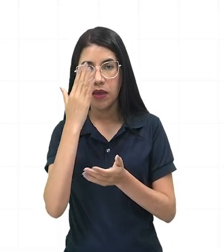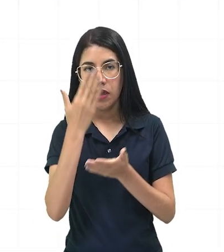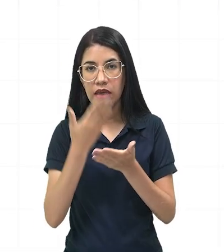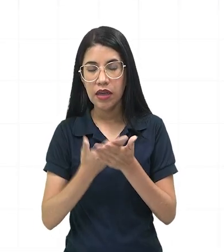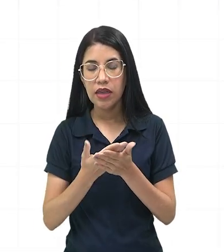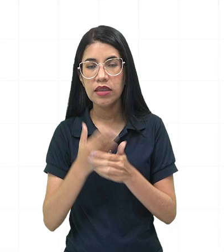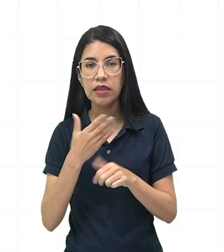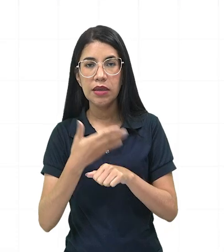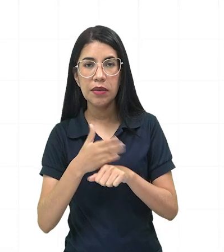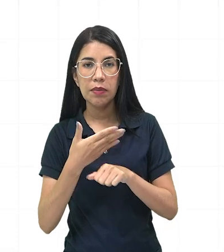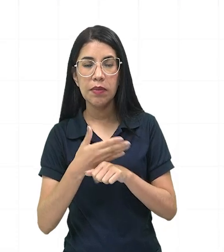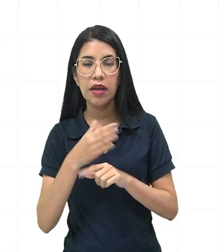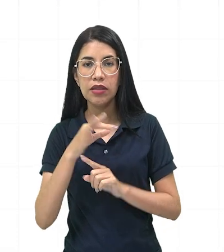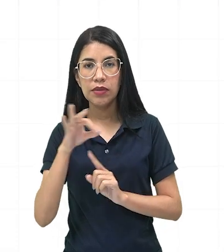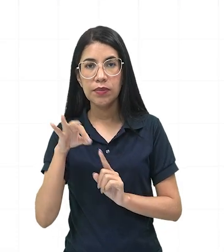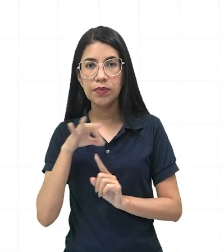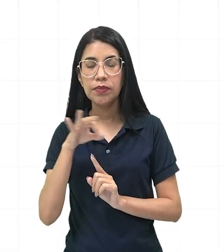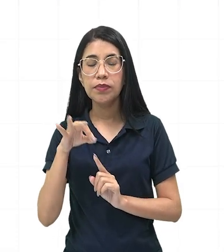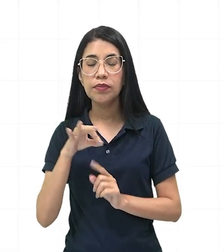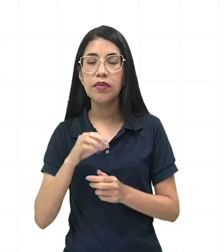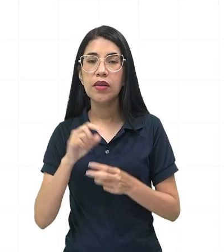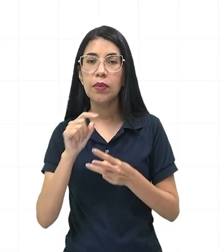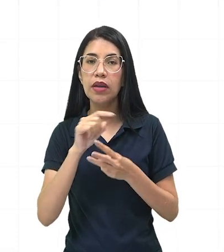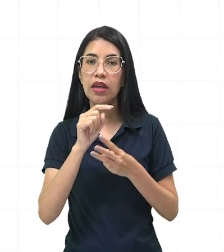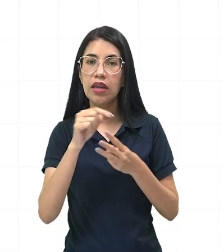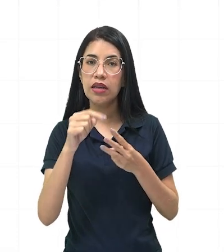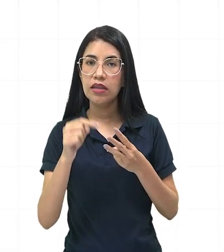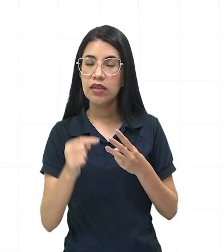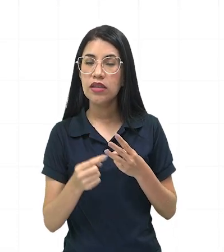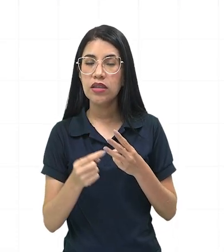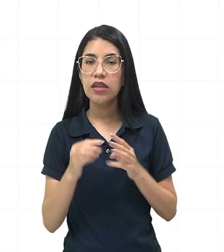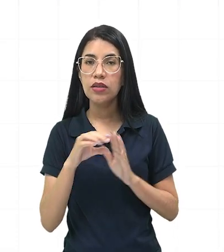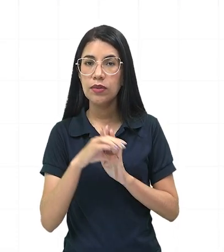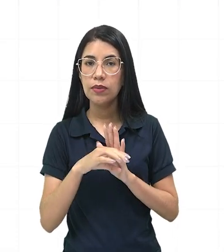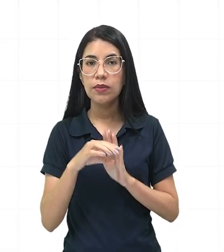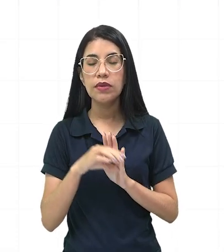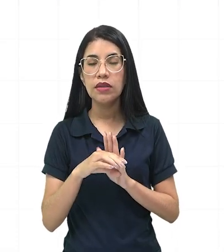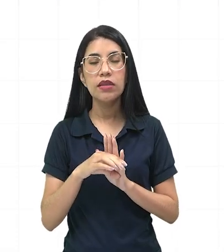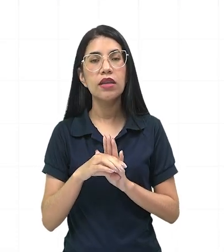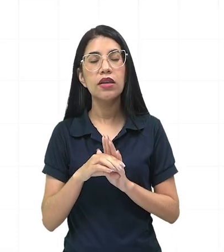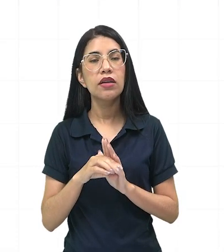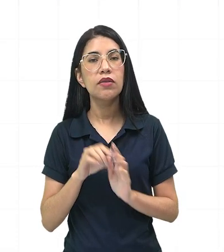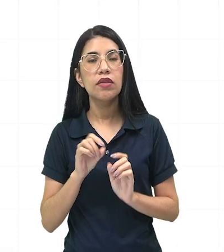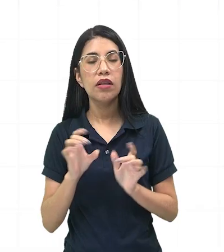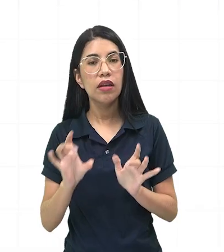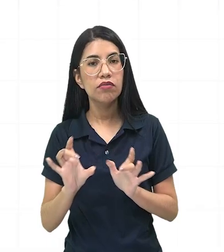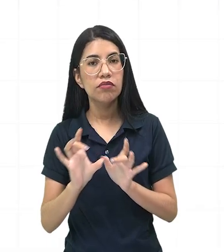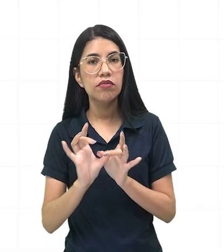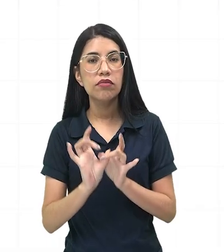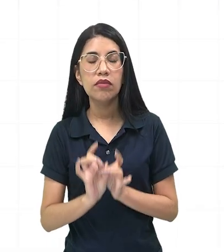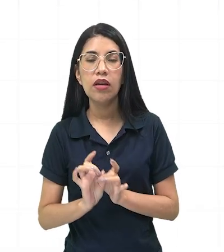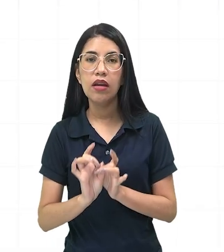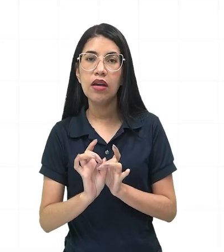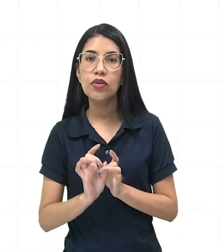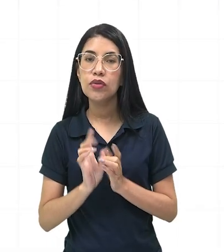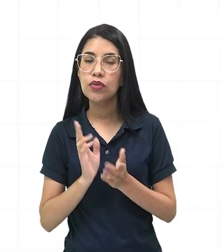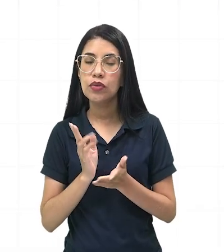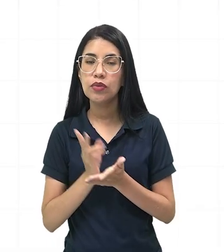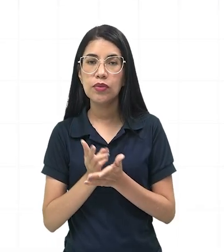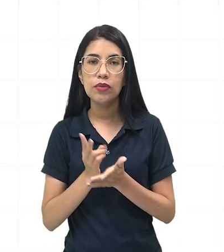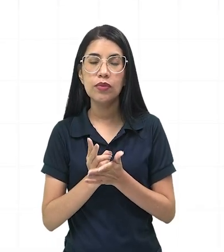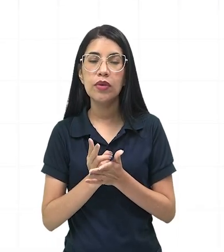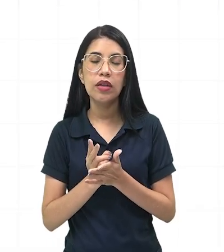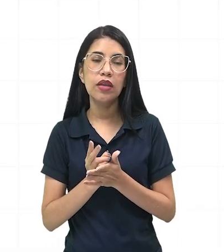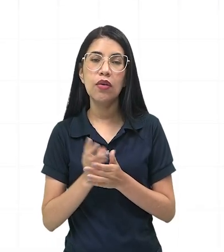práticas espirituais. Então, esses três elementos sempre vão estar presentes em toda e